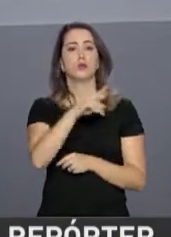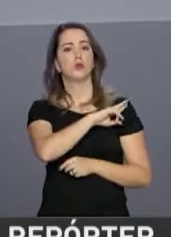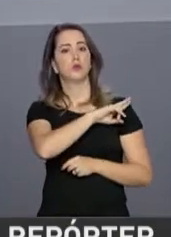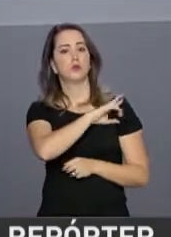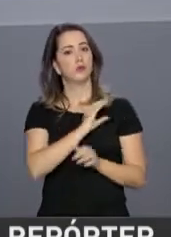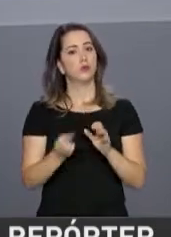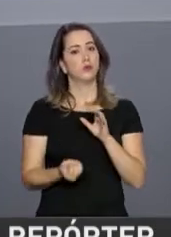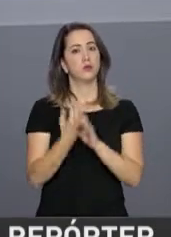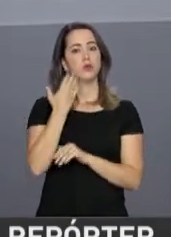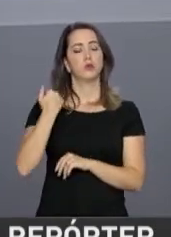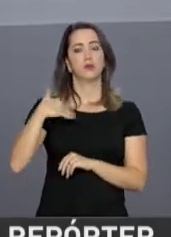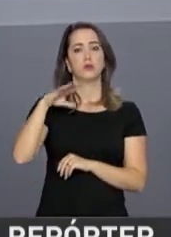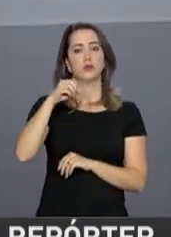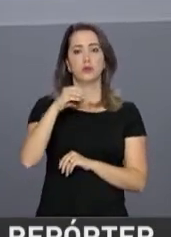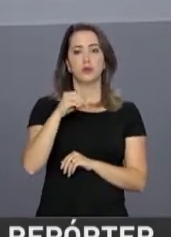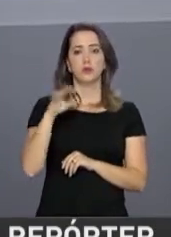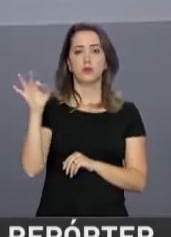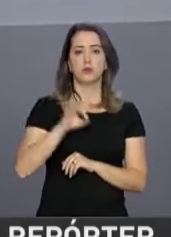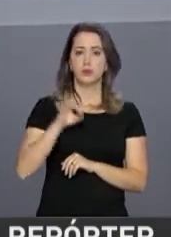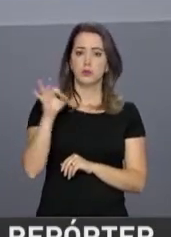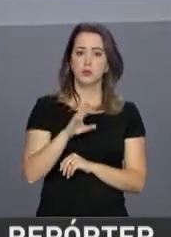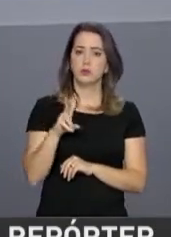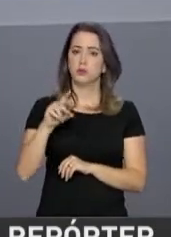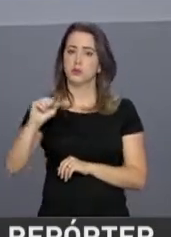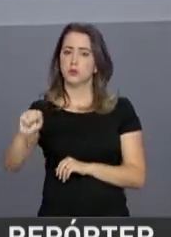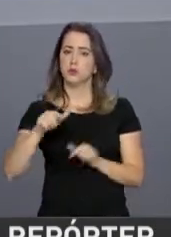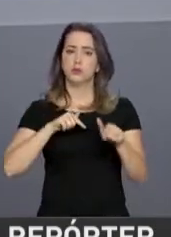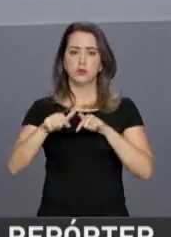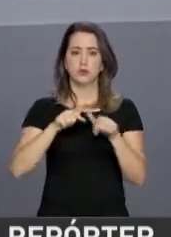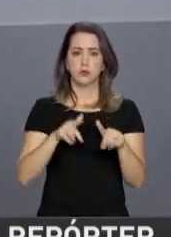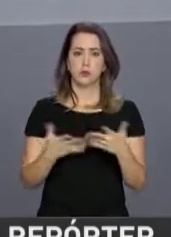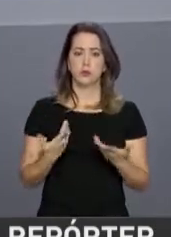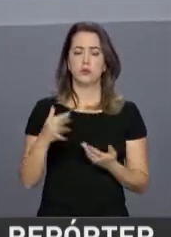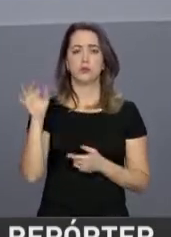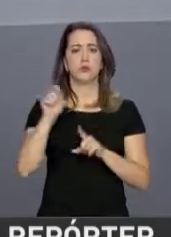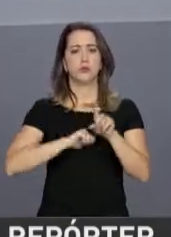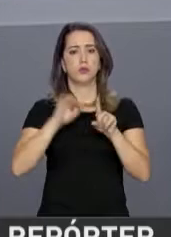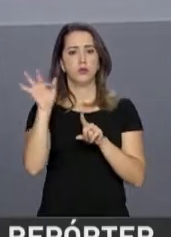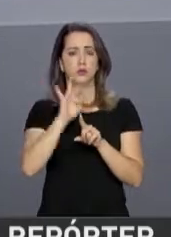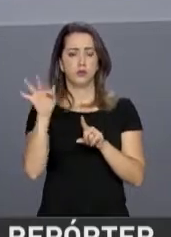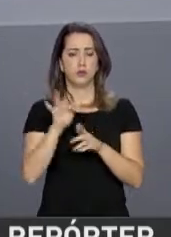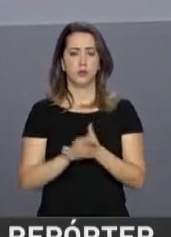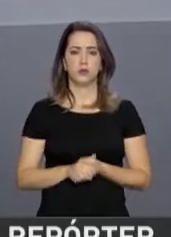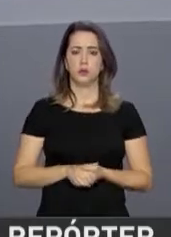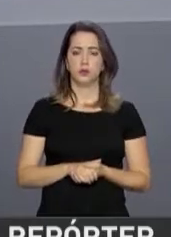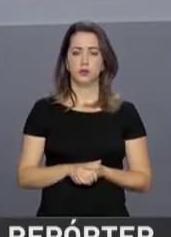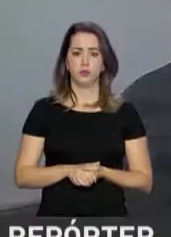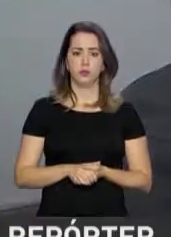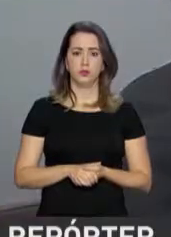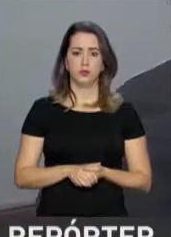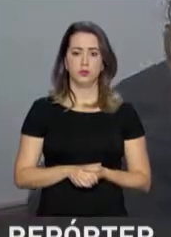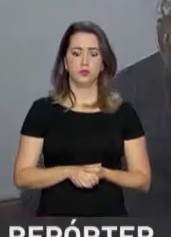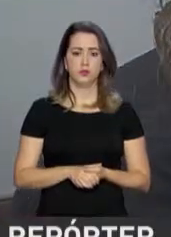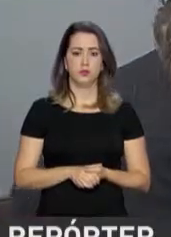responsáveis pela geração de mais de 90% das vagas de emprego no mês de fevereiro